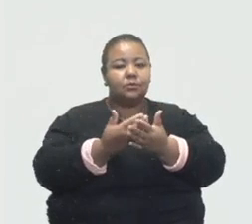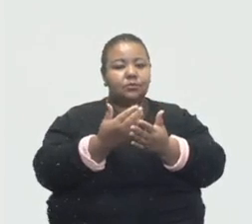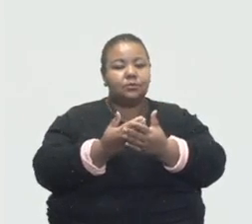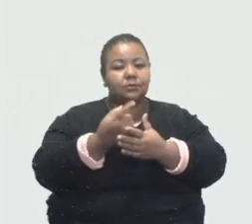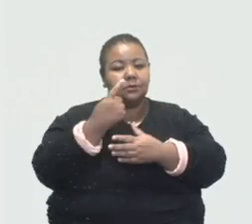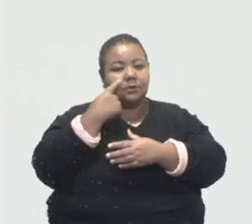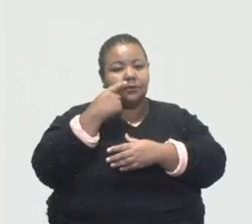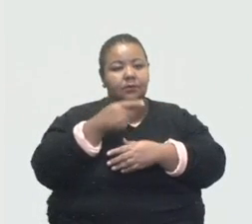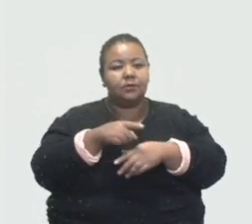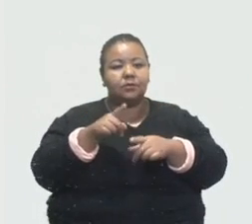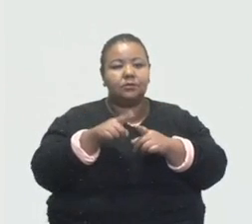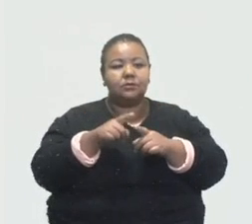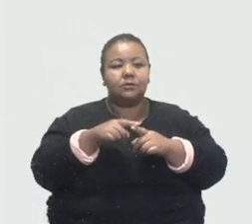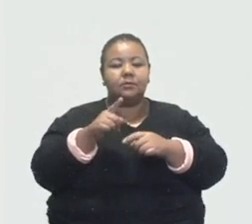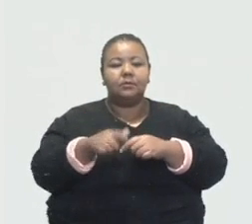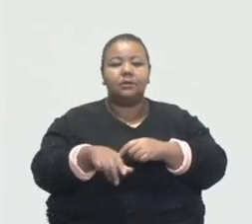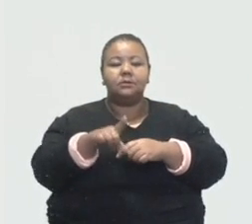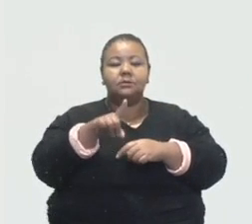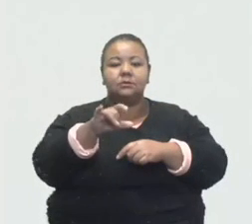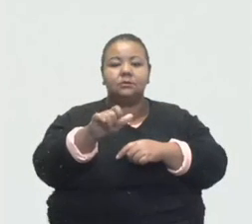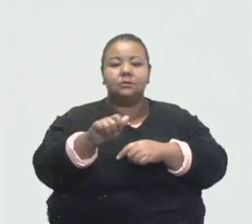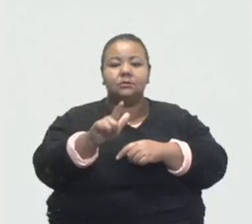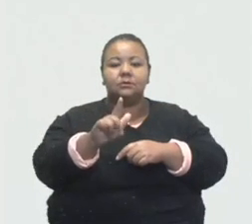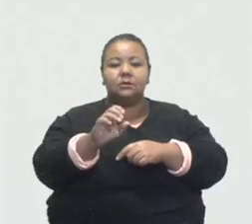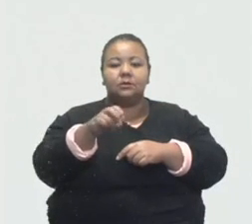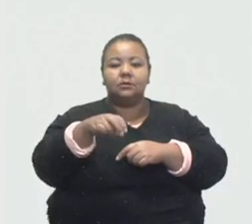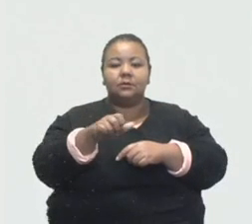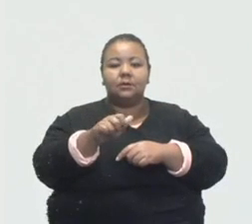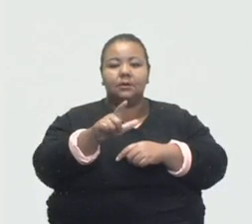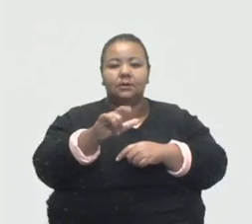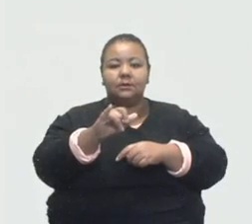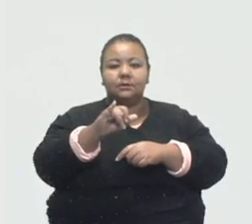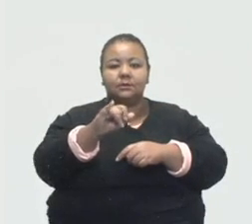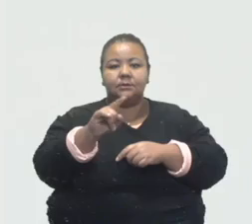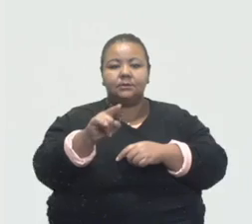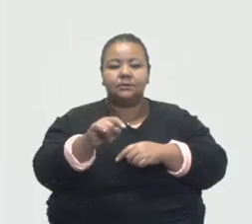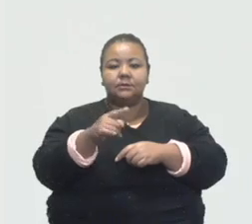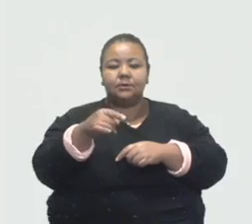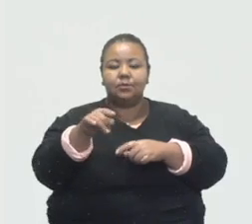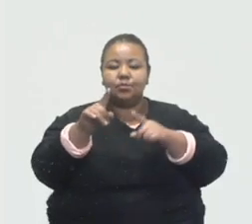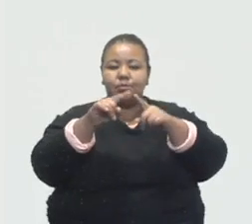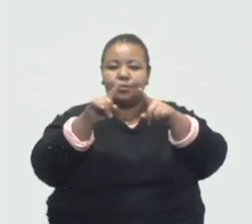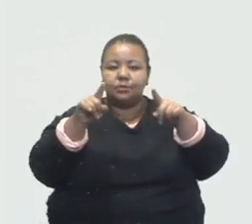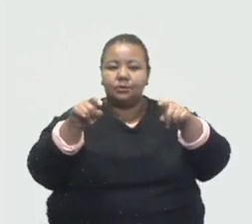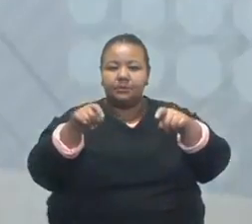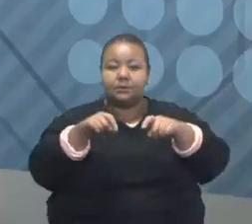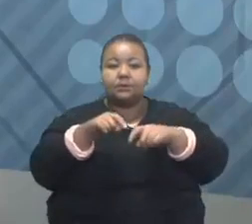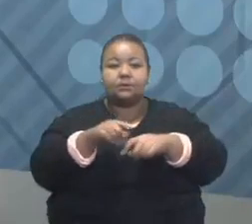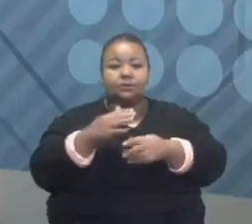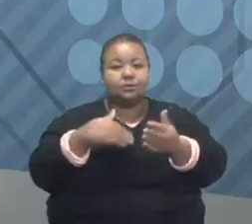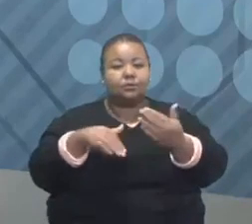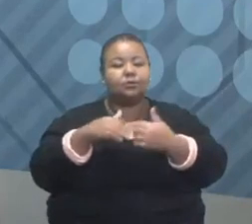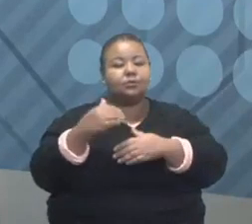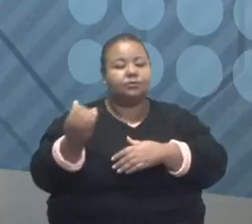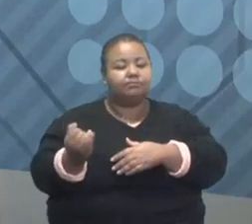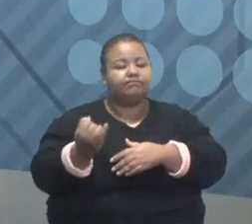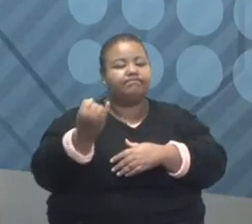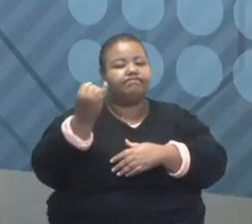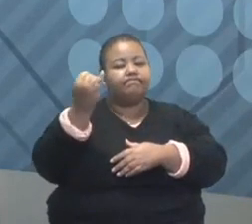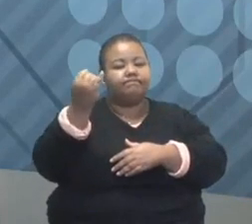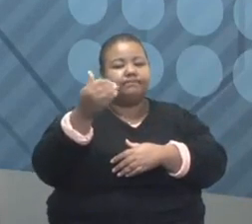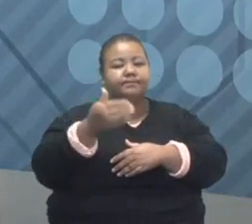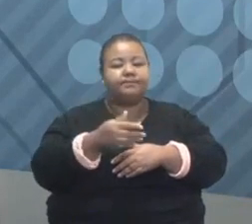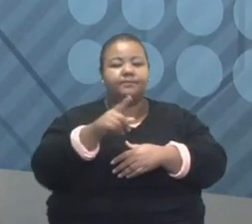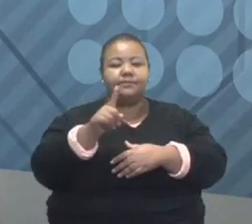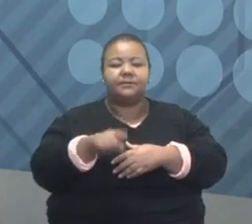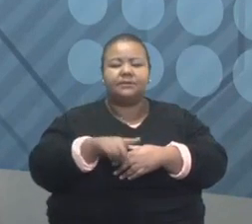a respeito da diagonalização de matrizes. Todos esses conceitos são muito importantes para a álgebra linear. Eles